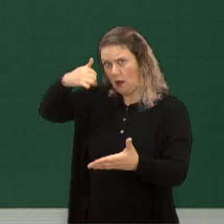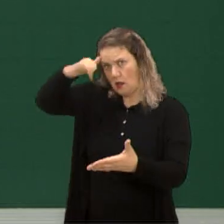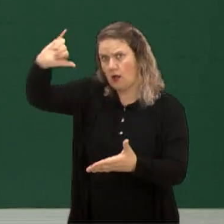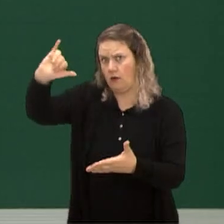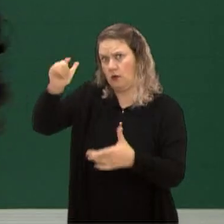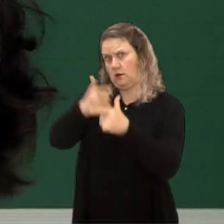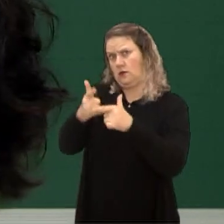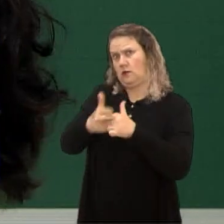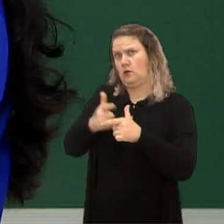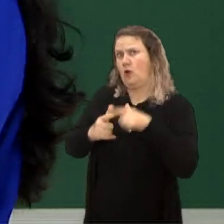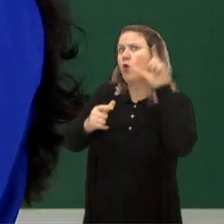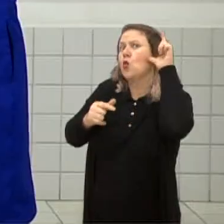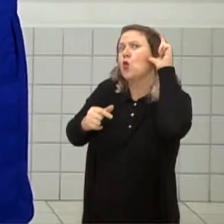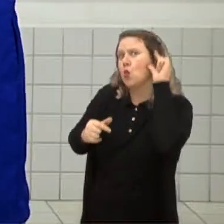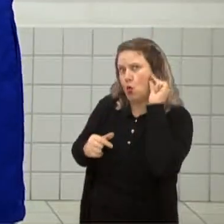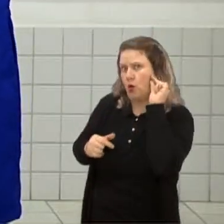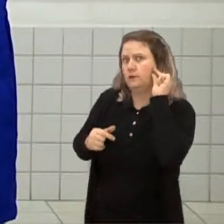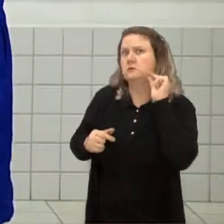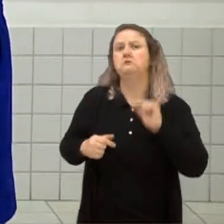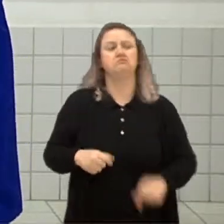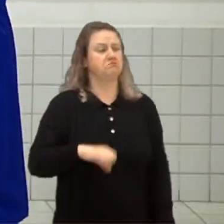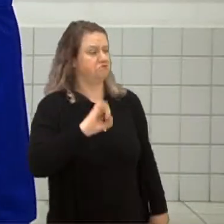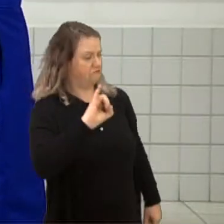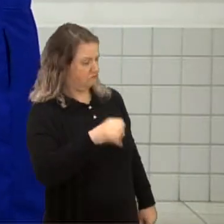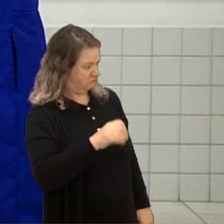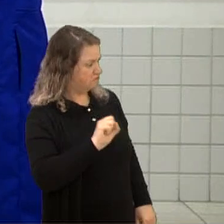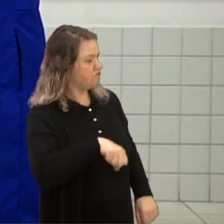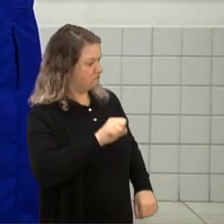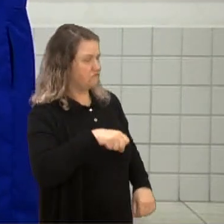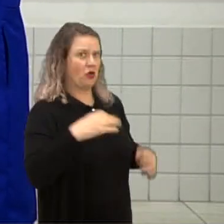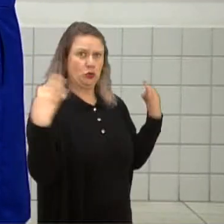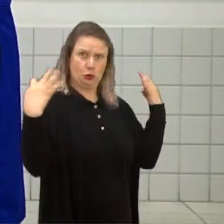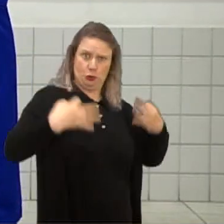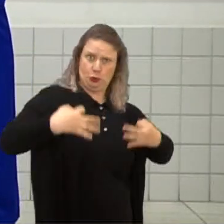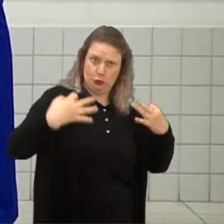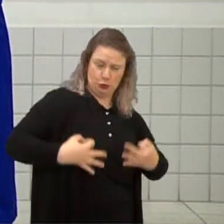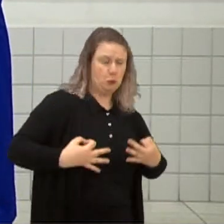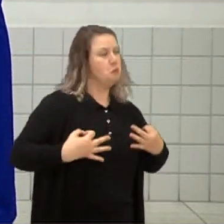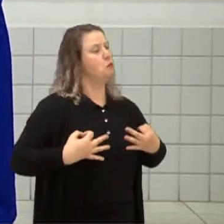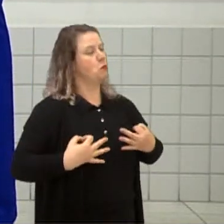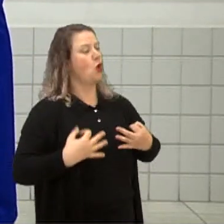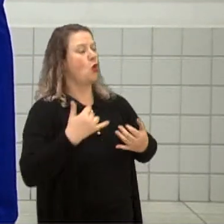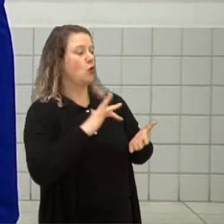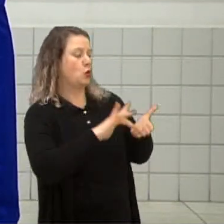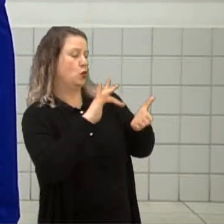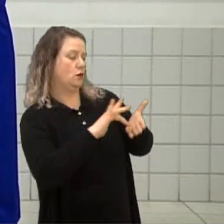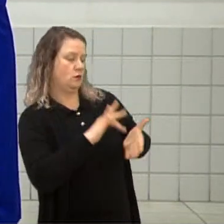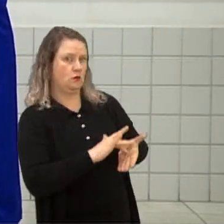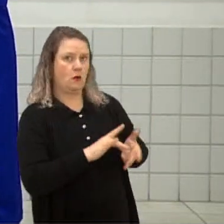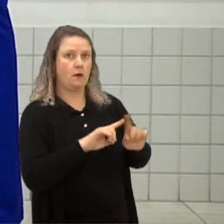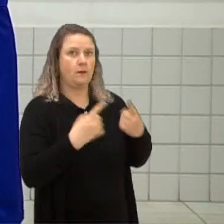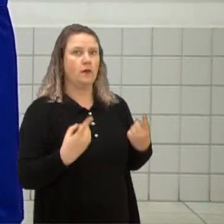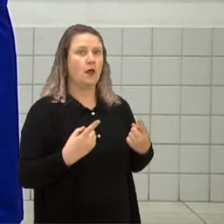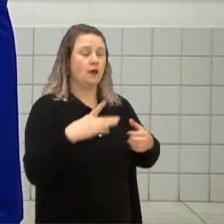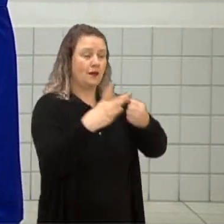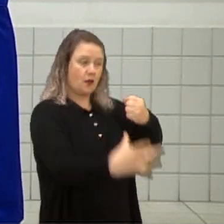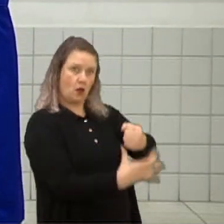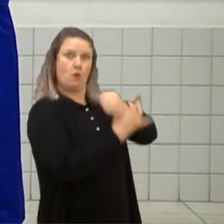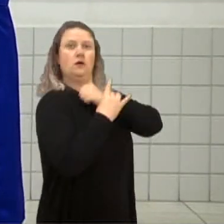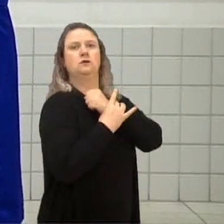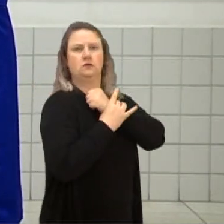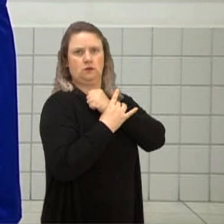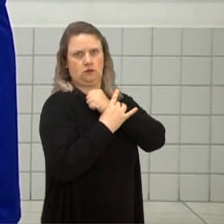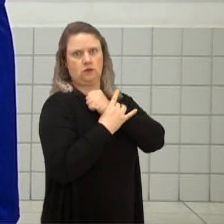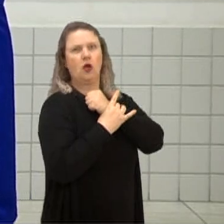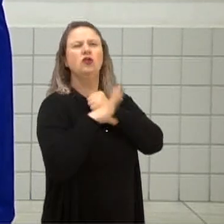esse tipo de coisa. O seu avisa? Avisa. Chique esses telefones hoje em dia. Mas não é só ser chique. Isso tem a ver com segurança.